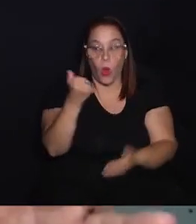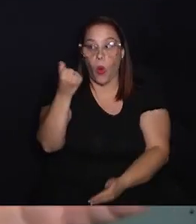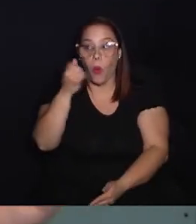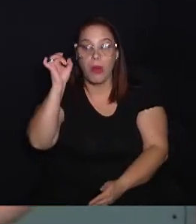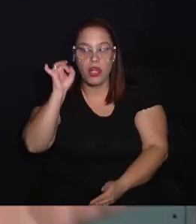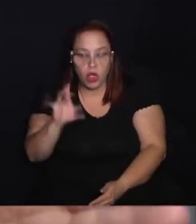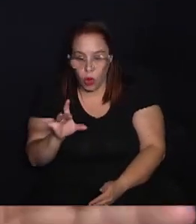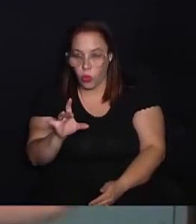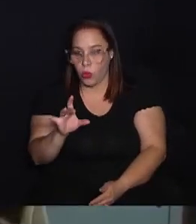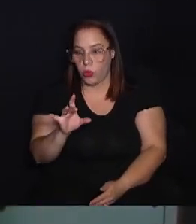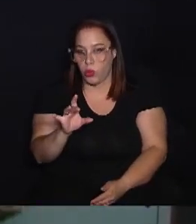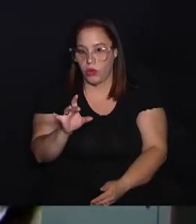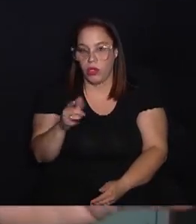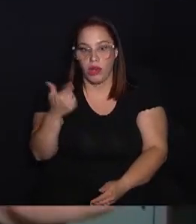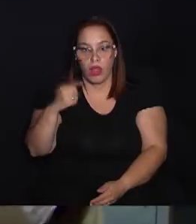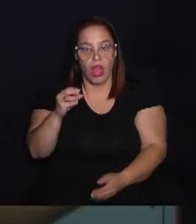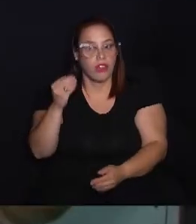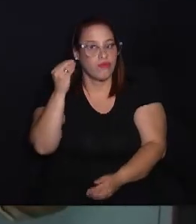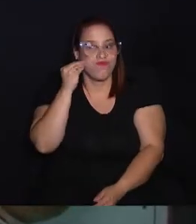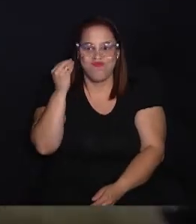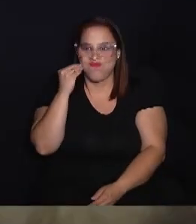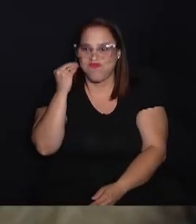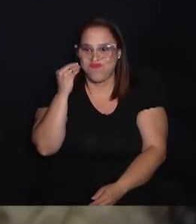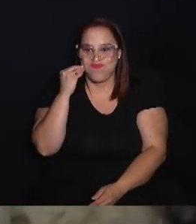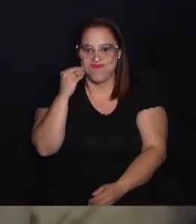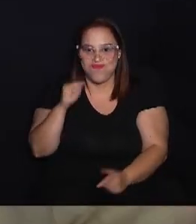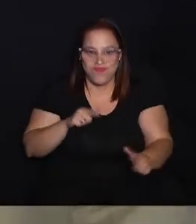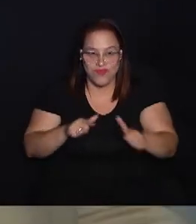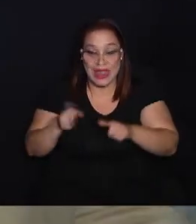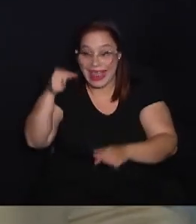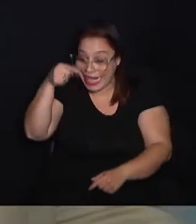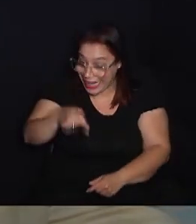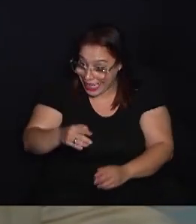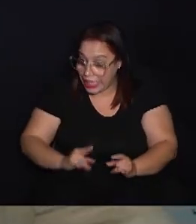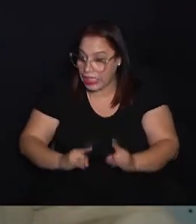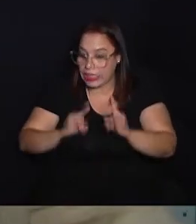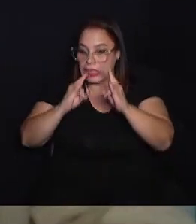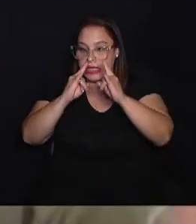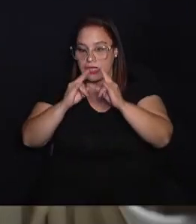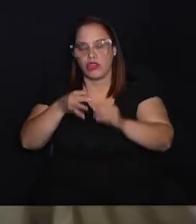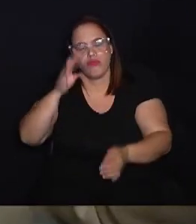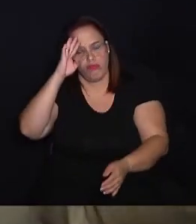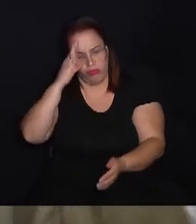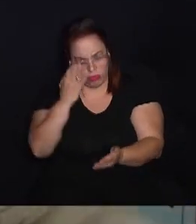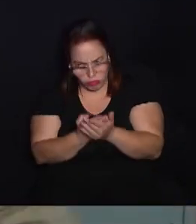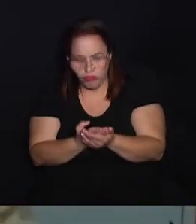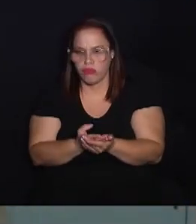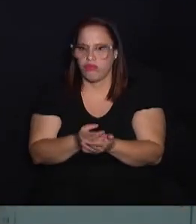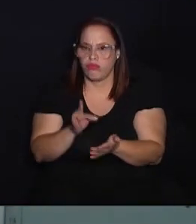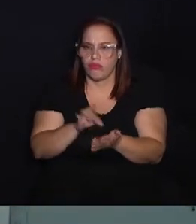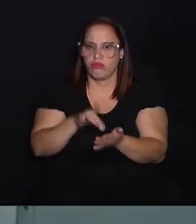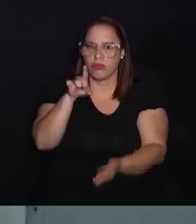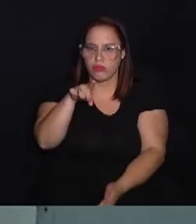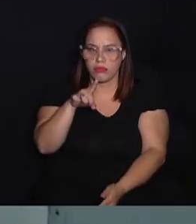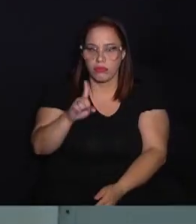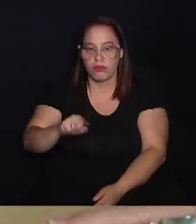posso falar, é uma média de 5 escolas, mas tem cartórios que estão com um roteiro maior, porque estão mais próximos daqui. O juiz